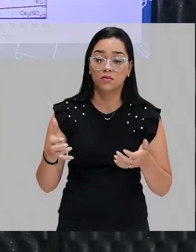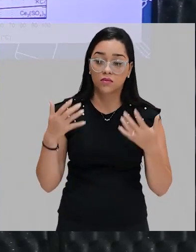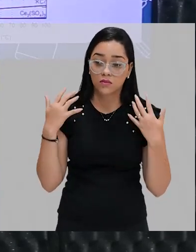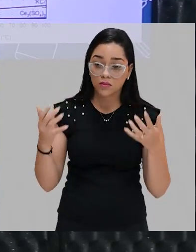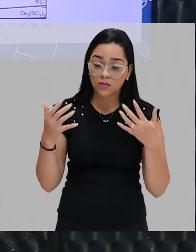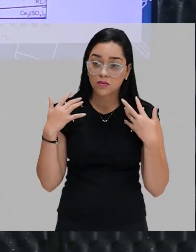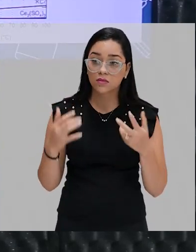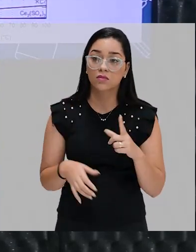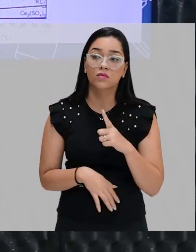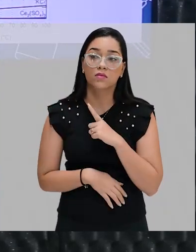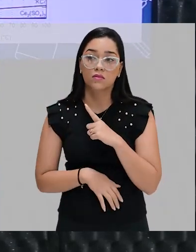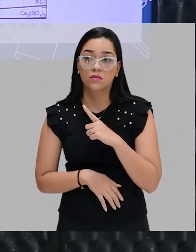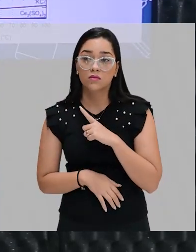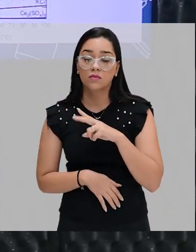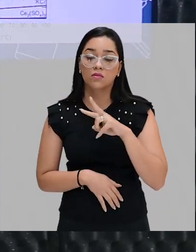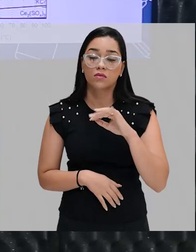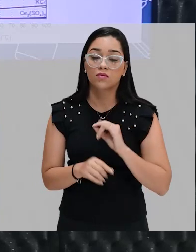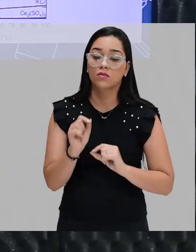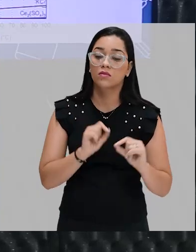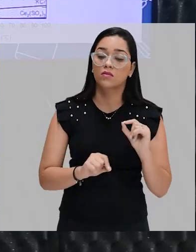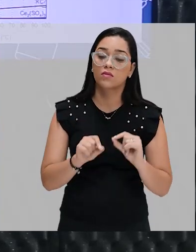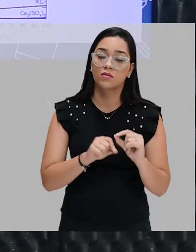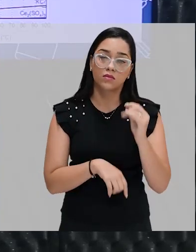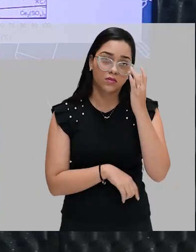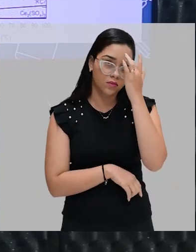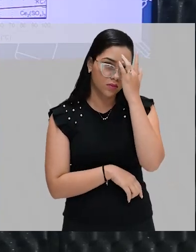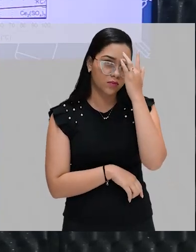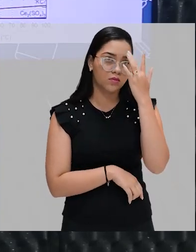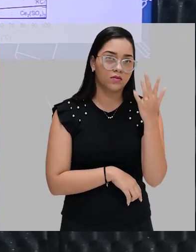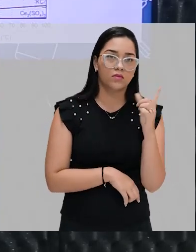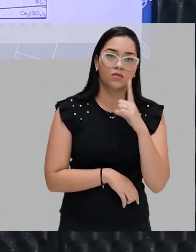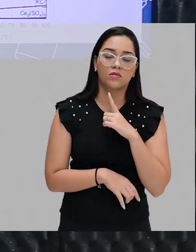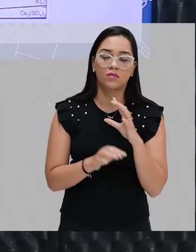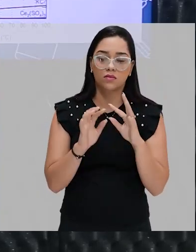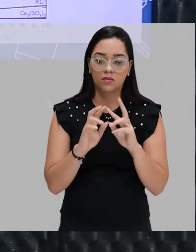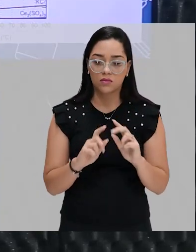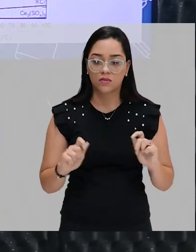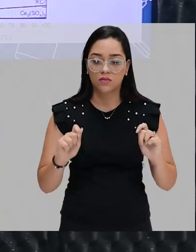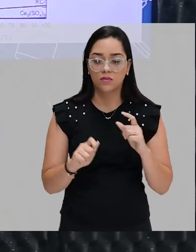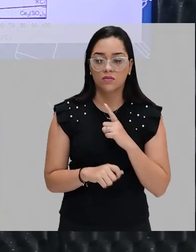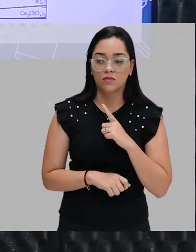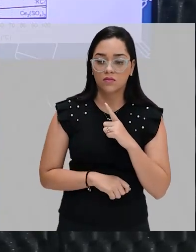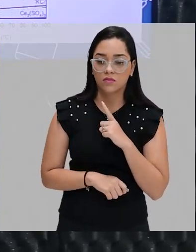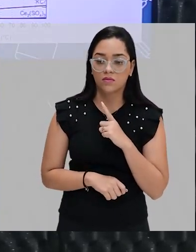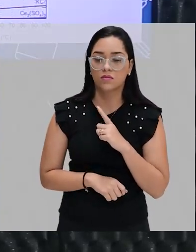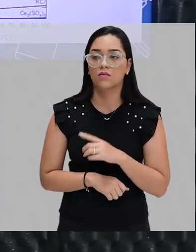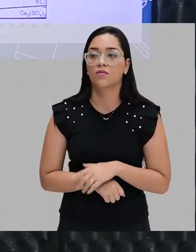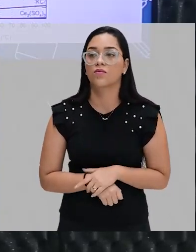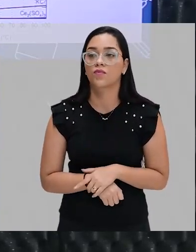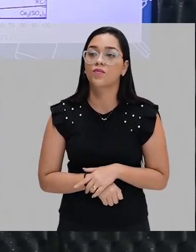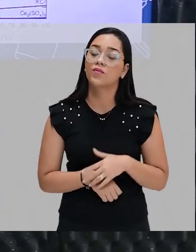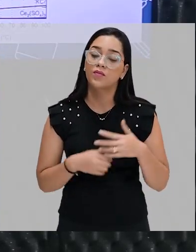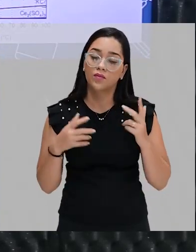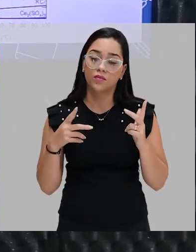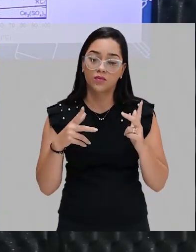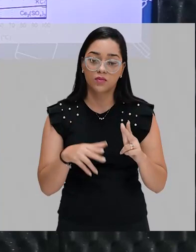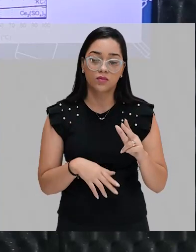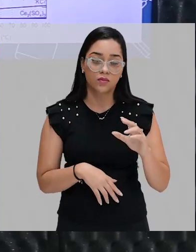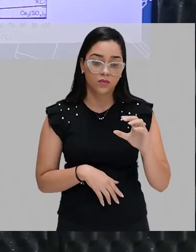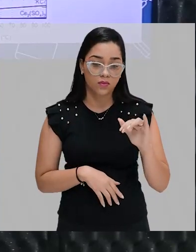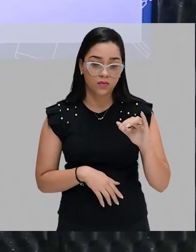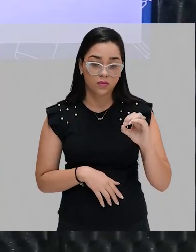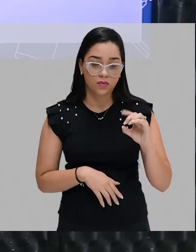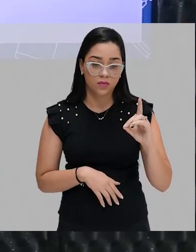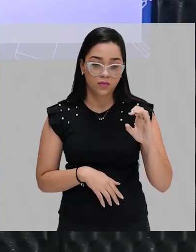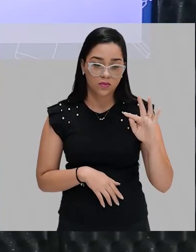envolvido, e isso vai facilitar a dissolução da substância. É o caso do iodeto